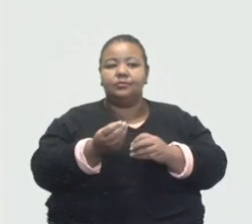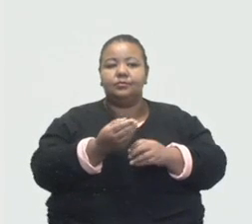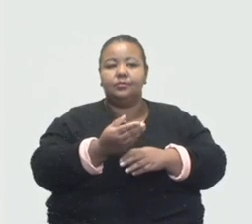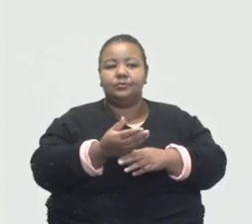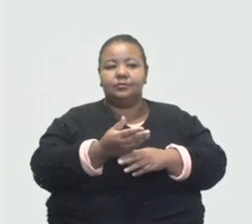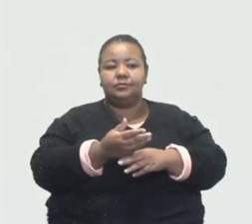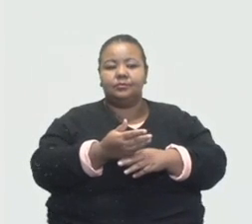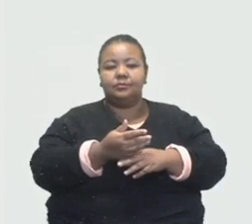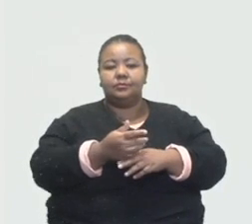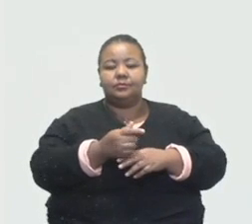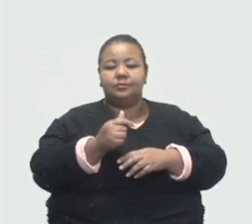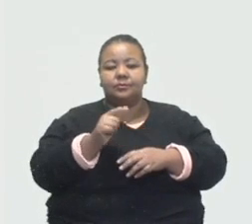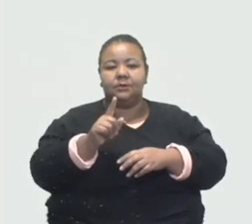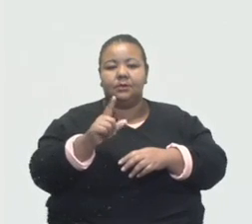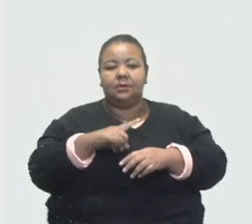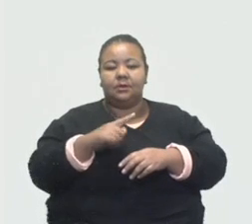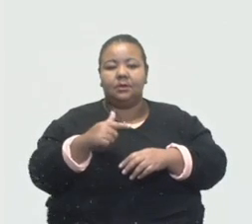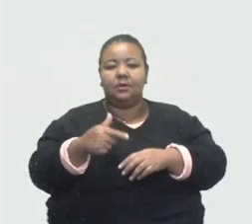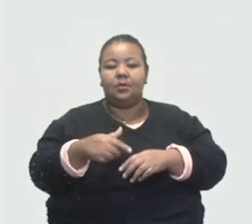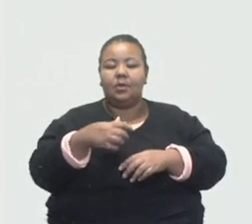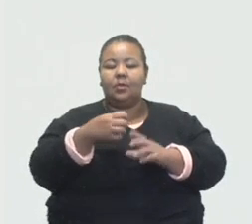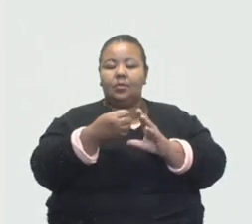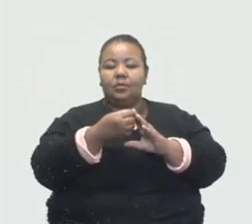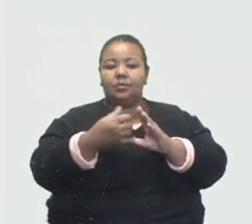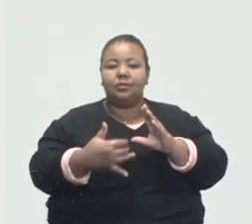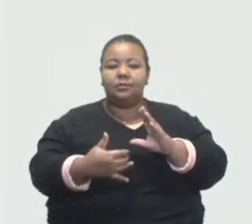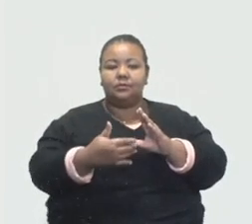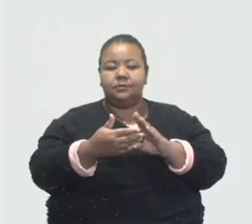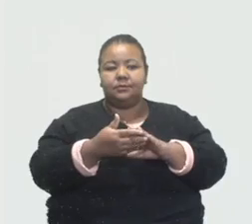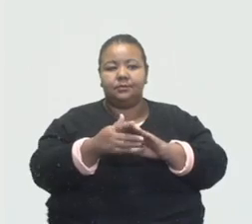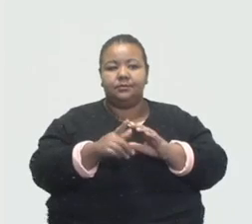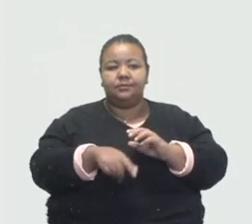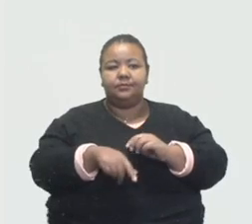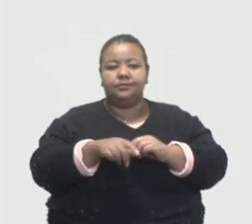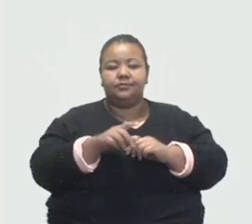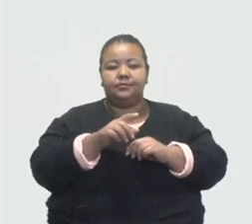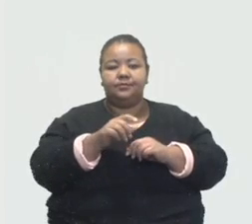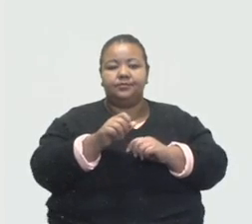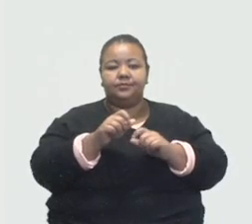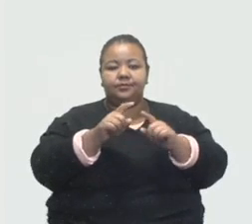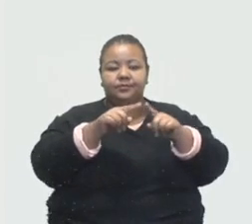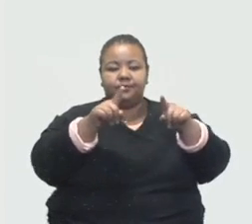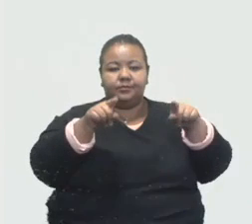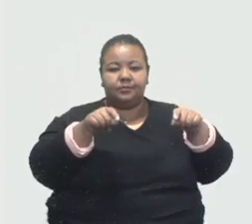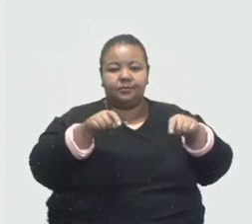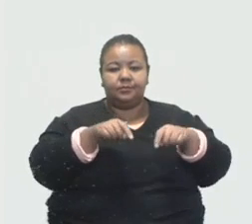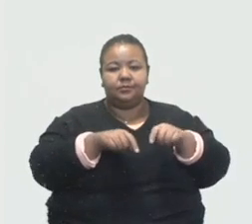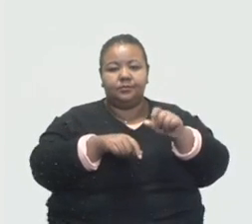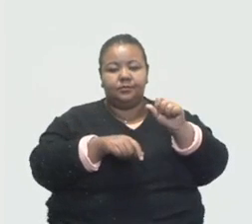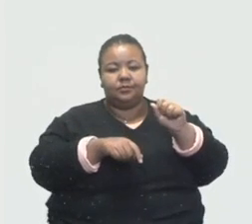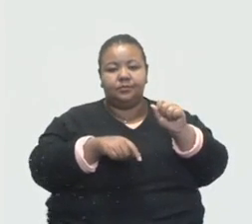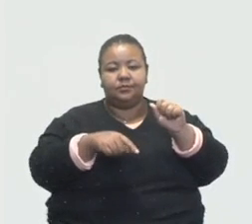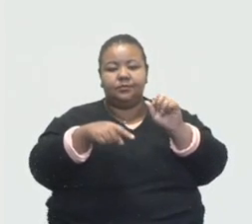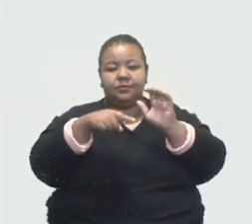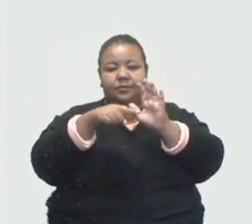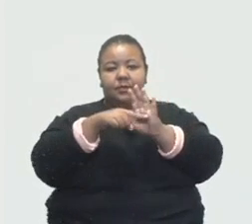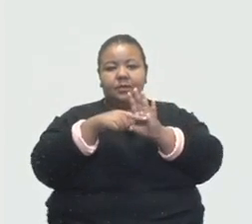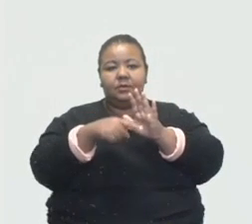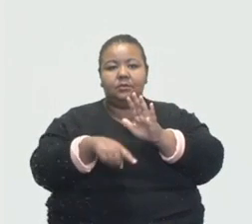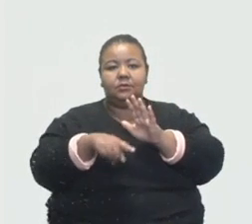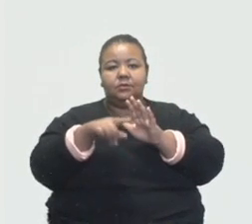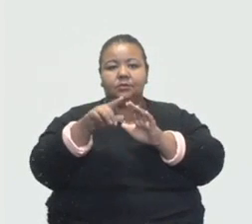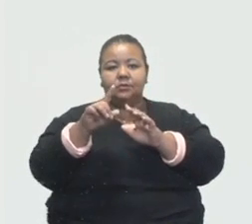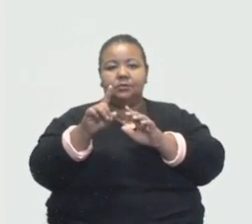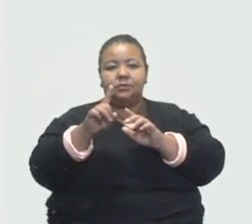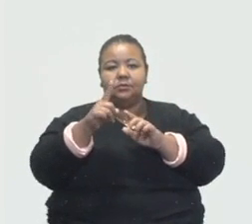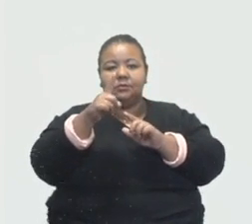autovetor, ele tem a seguinte situação. Vai ser a matriz A menos lambda vezes